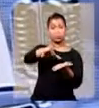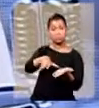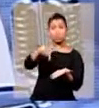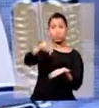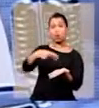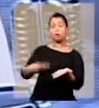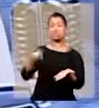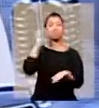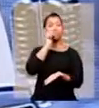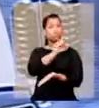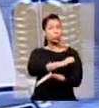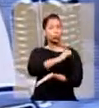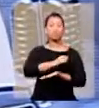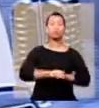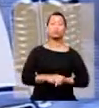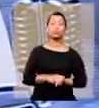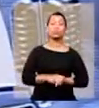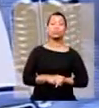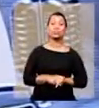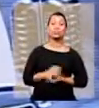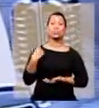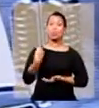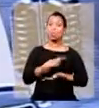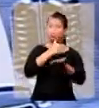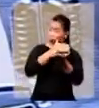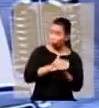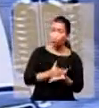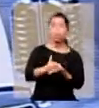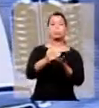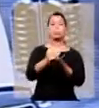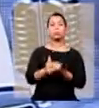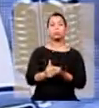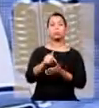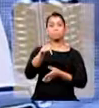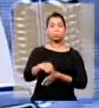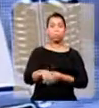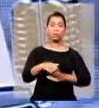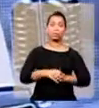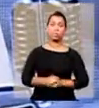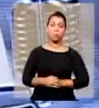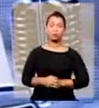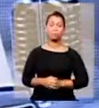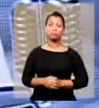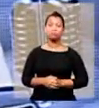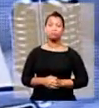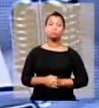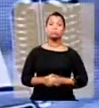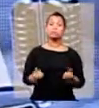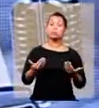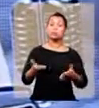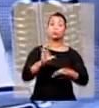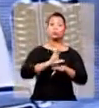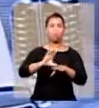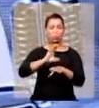na região. Ofertamos cursos de Libras. Esse ano nós...